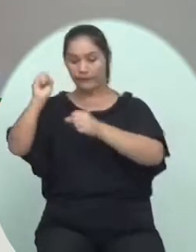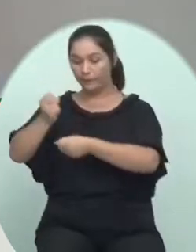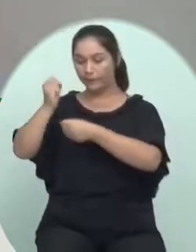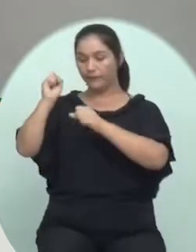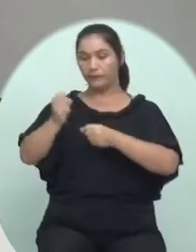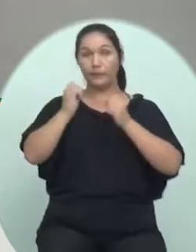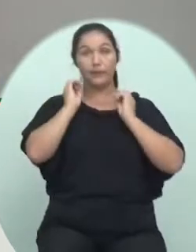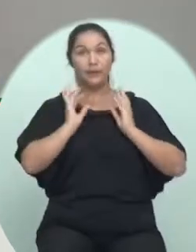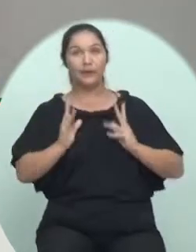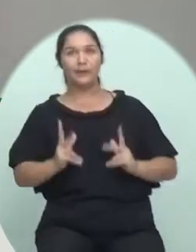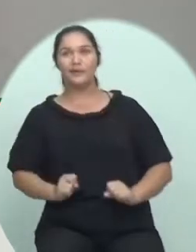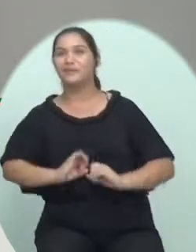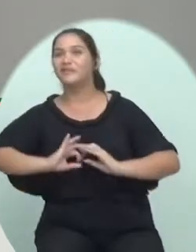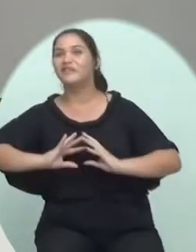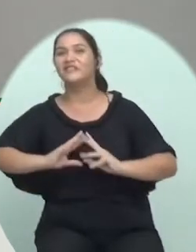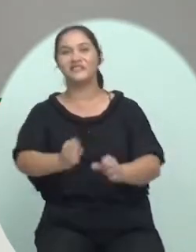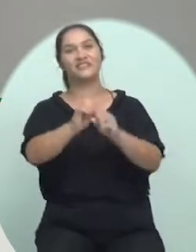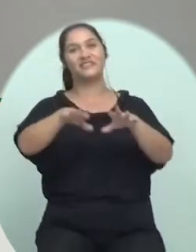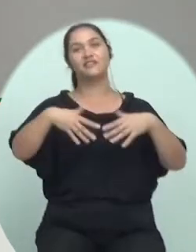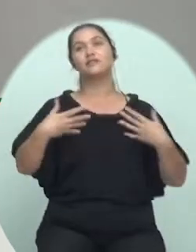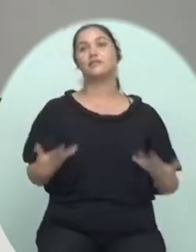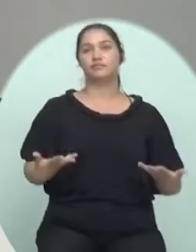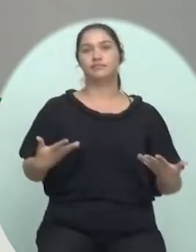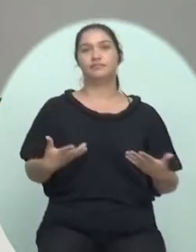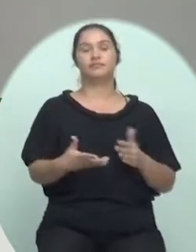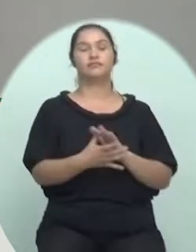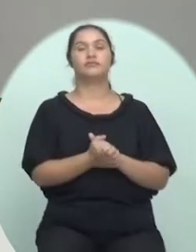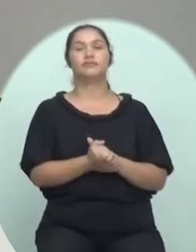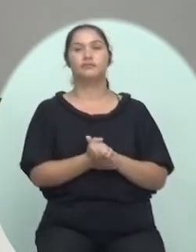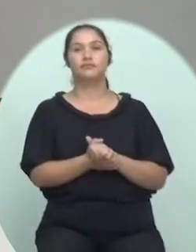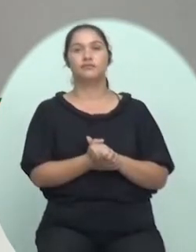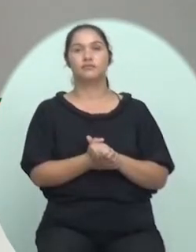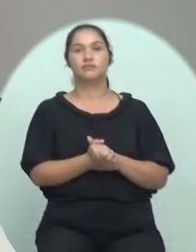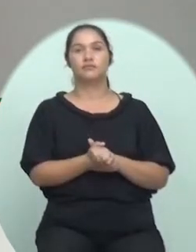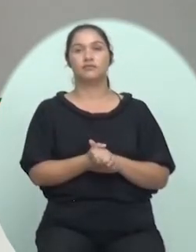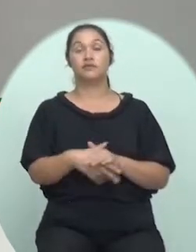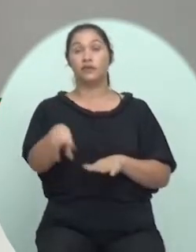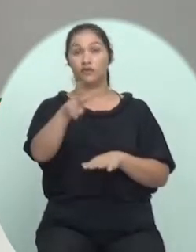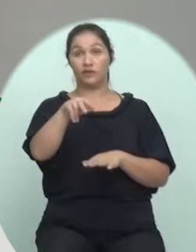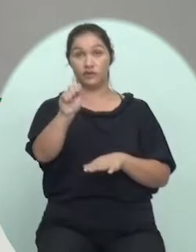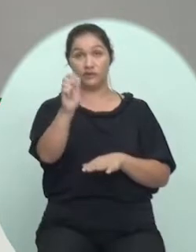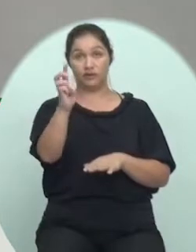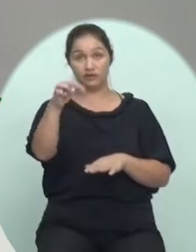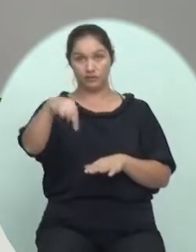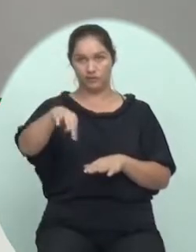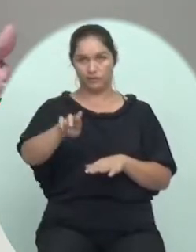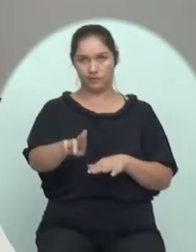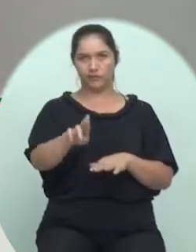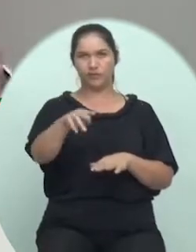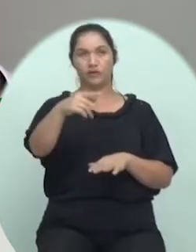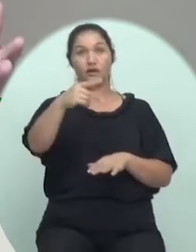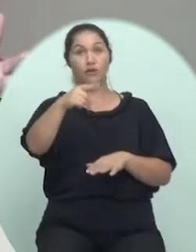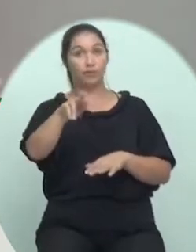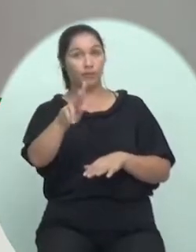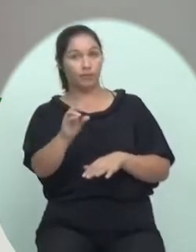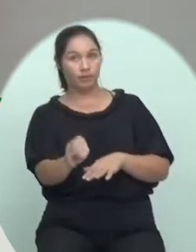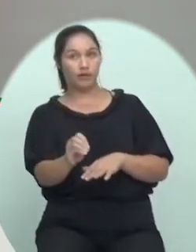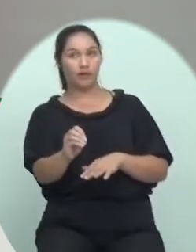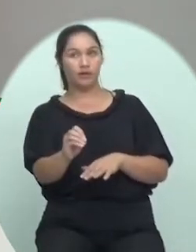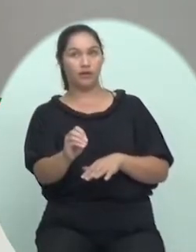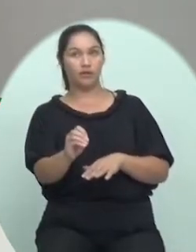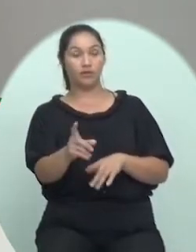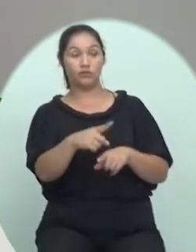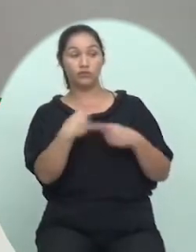Recorrentemente, trouxemos aí assim muitos pedidos de informação, né, vereador Ademir, vereador Paulo, e aprovado por toda essa